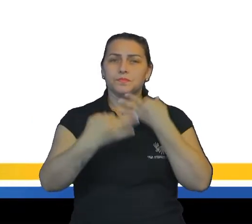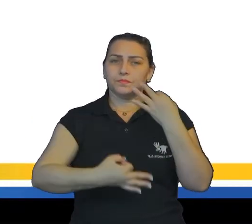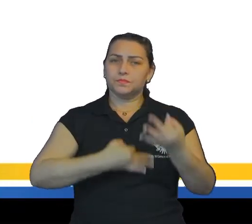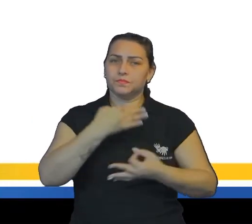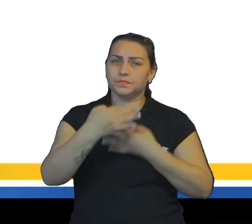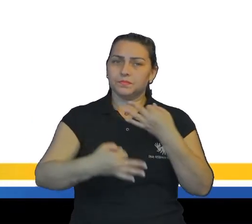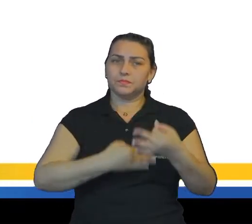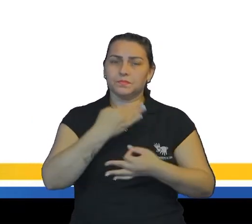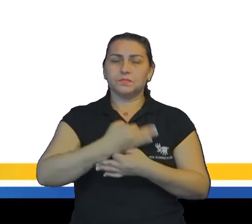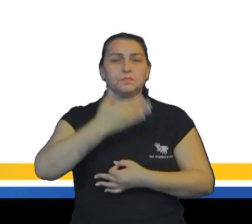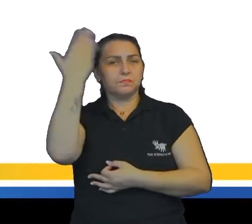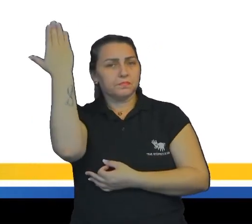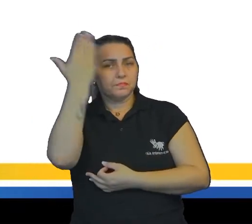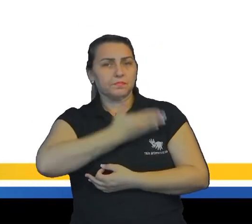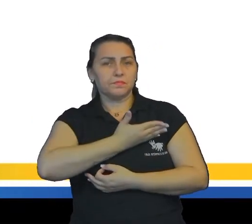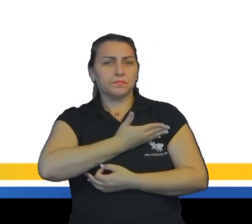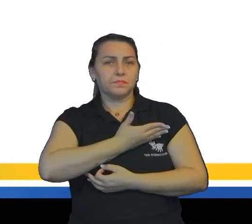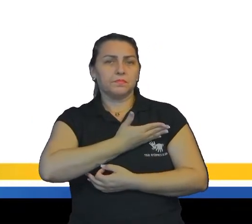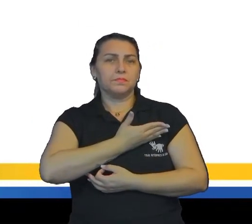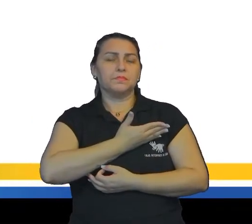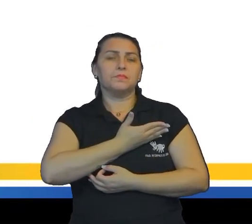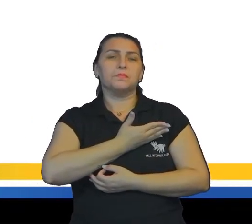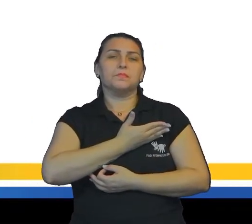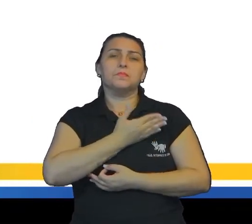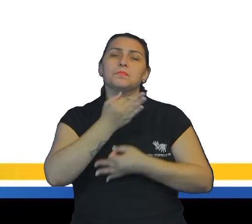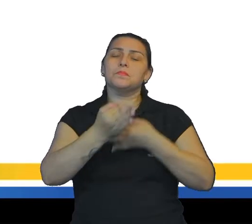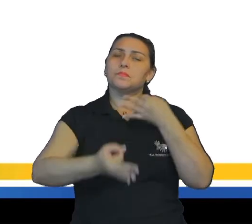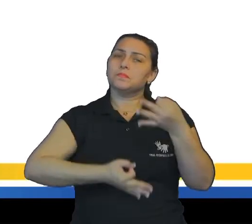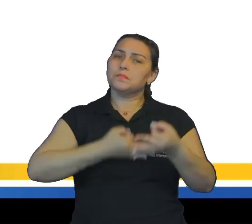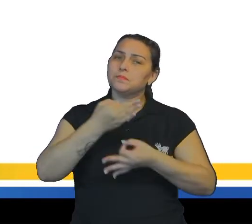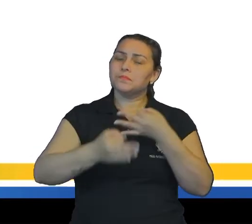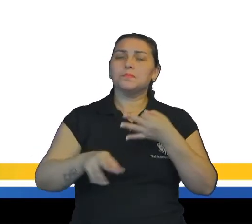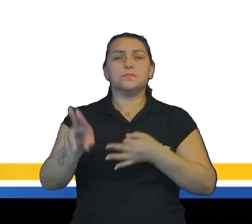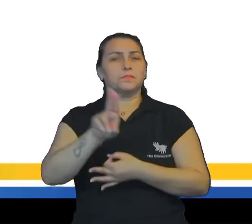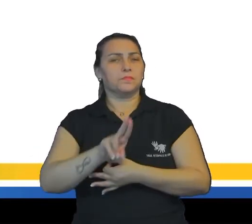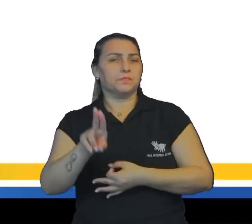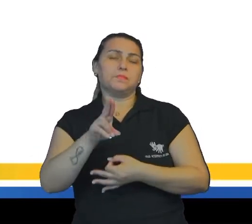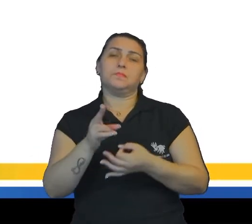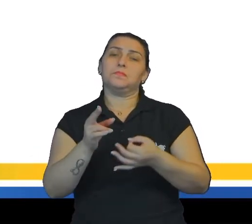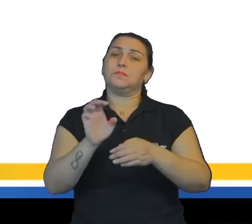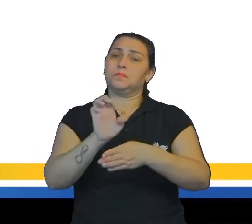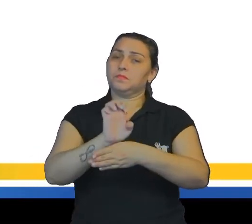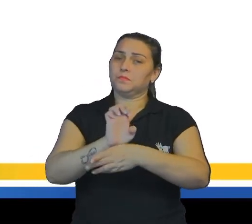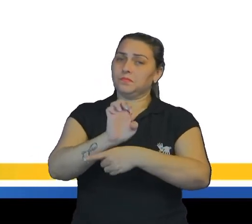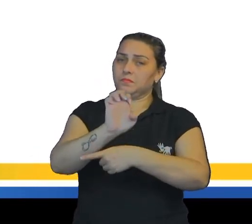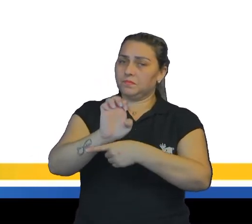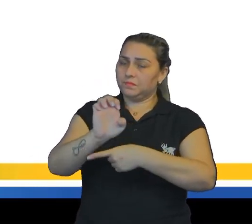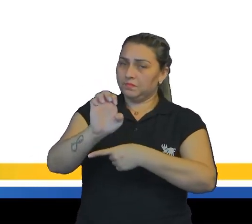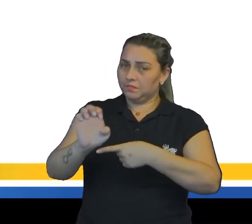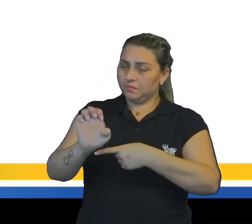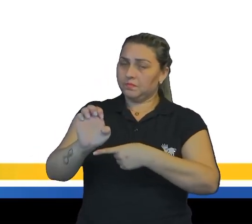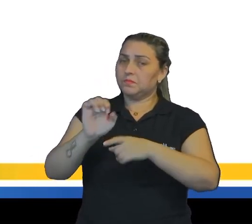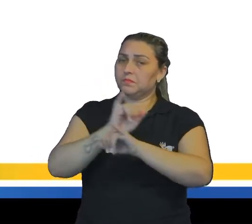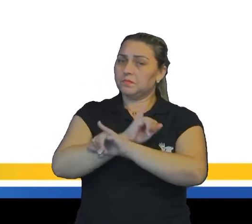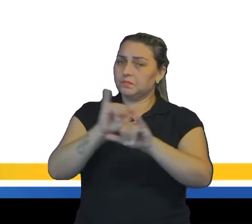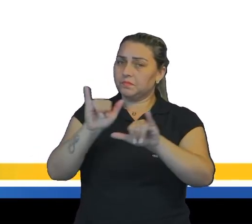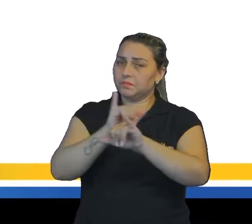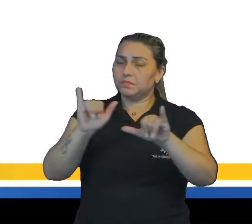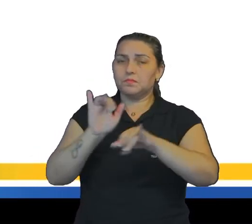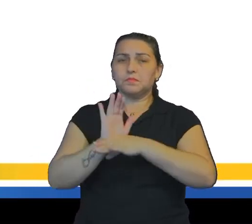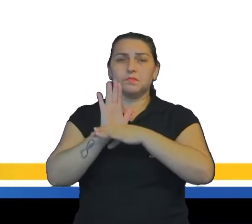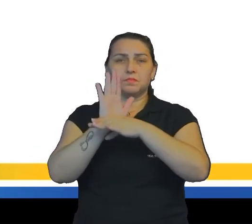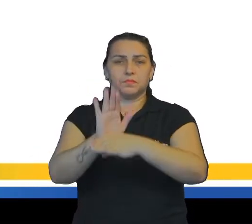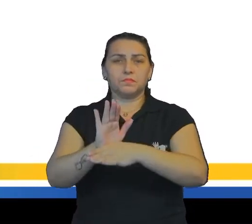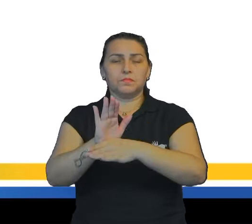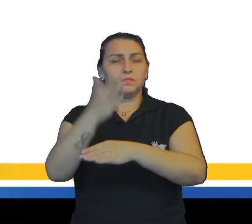Argumentos de comprovação. É o tipo de argumento que utiliza dados estatísticas e notícias que ajudam